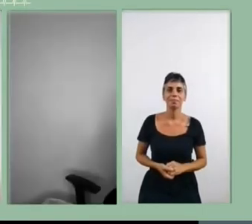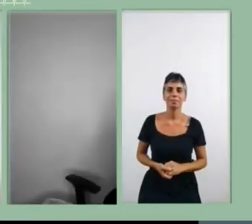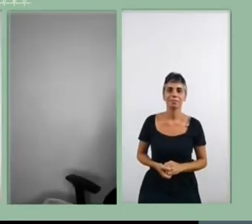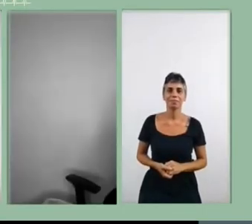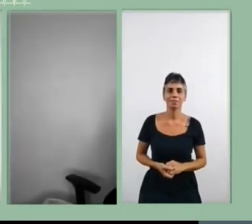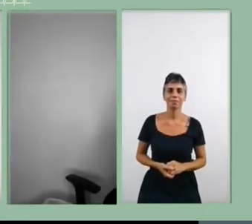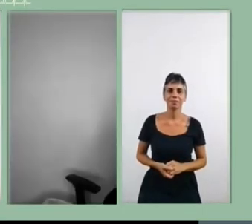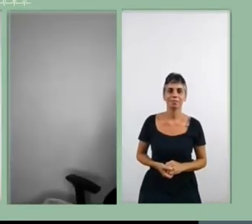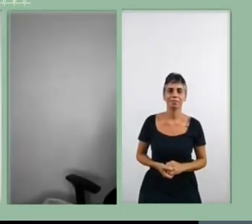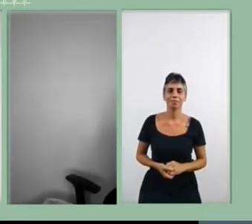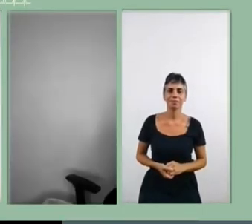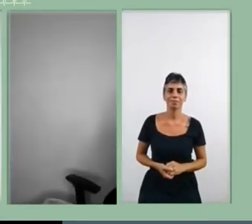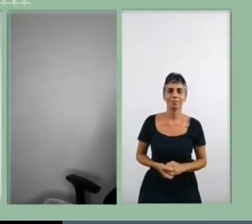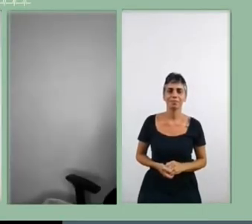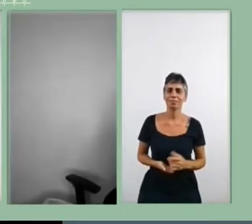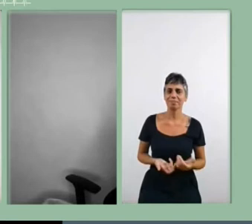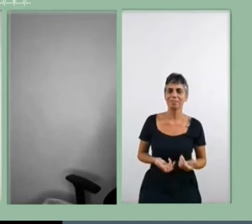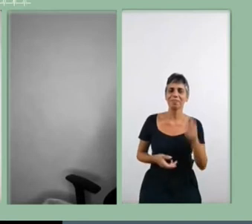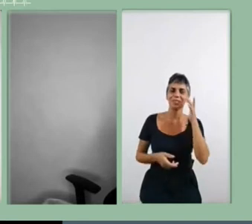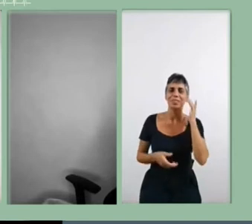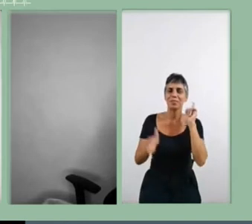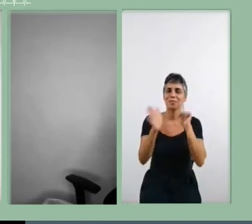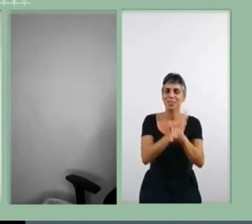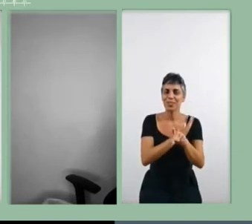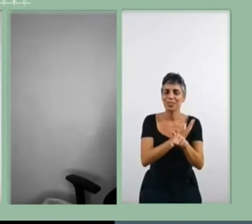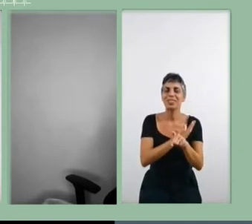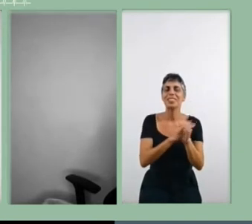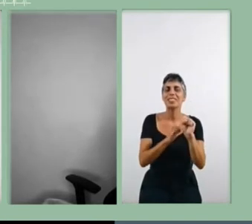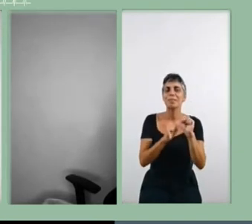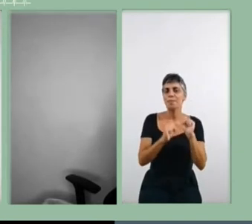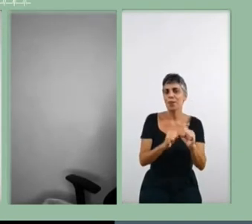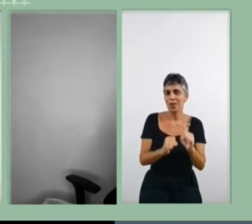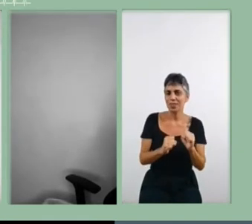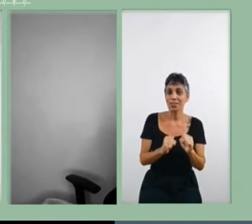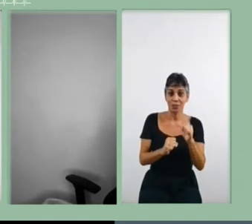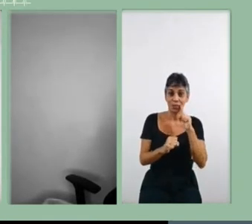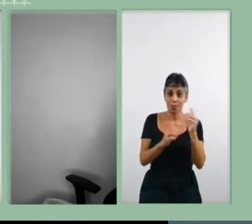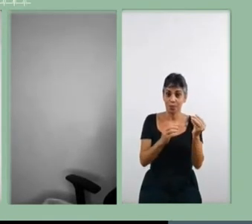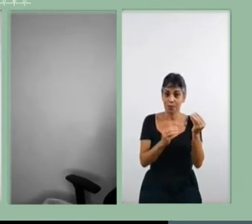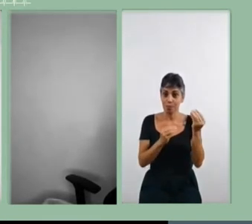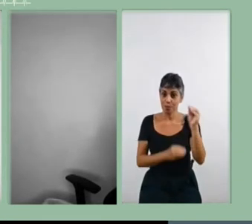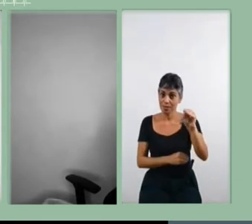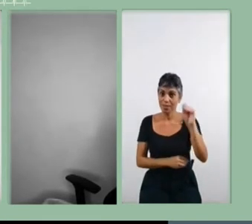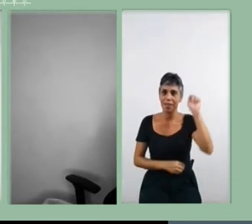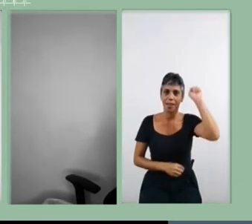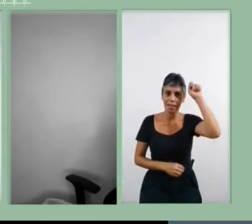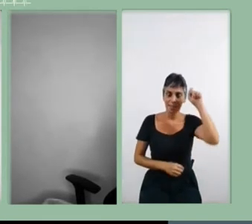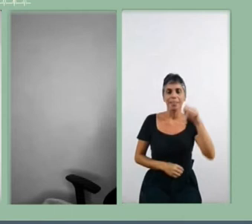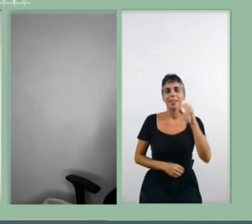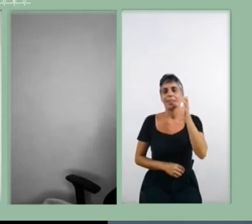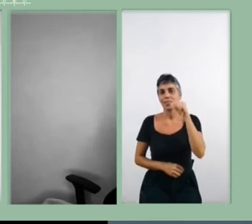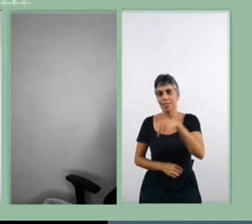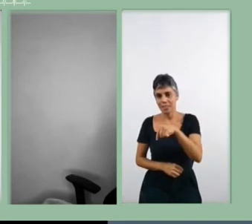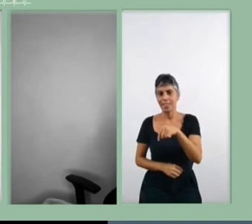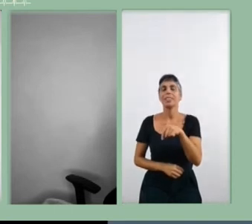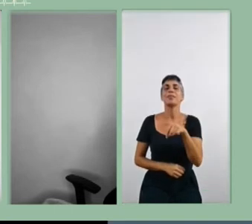pode, né? Óbvio que Pode pode. sim. Pode sim. Ó, coloquei a Aline aqui, a Cris está aqui, a Déia está aqui.